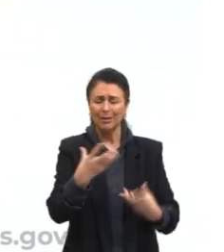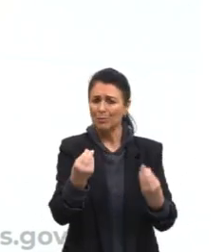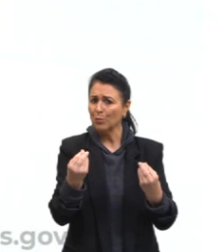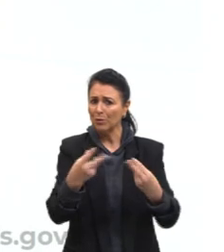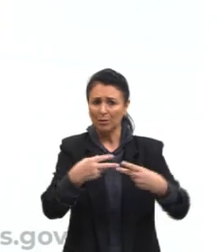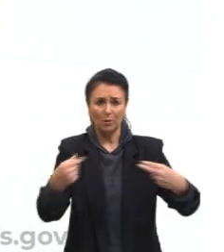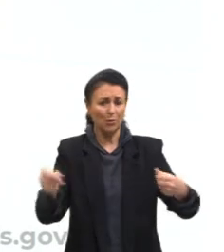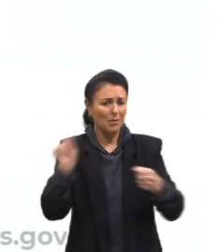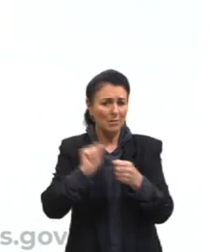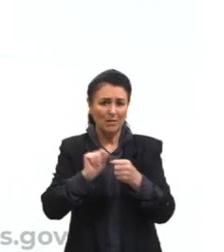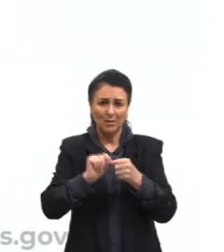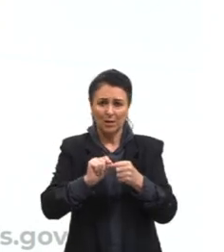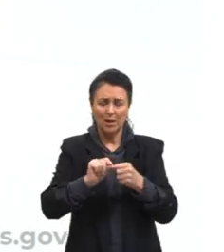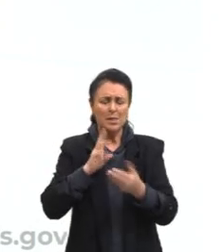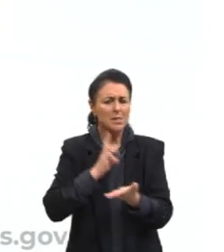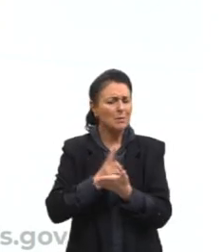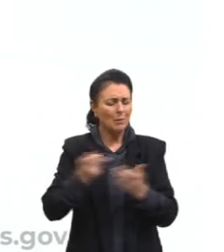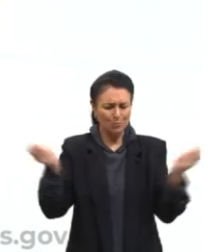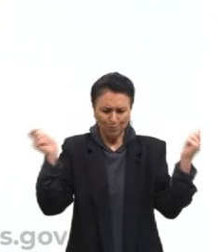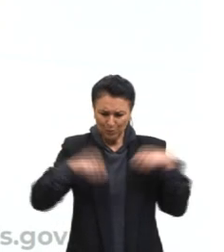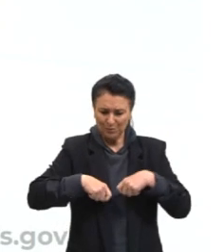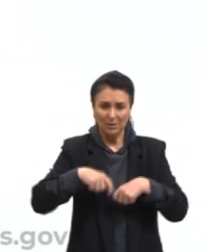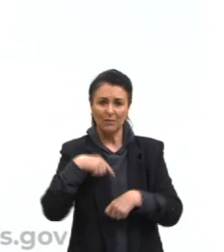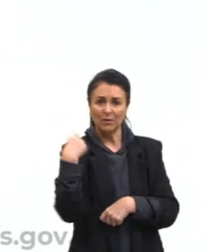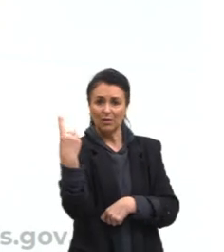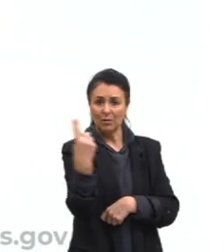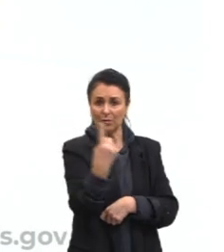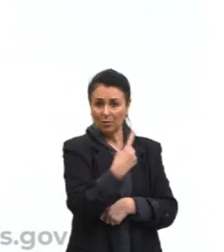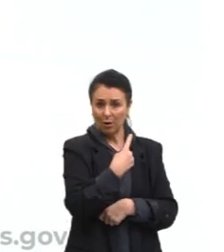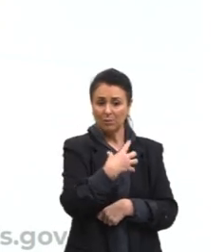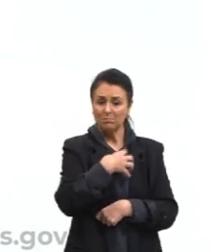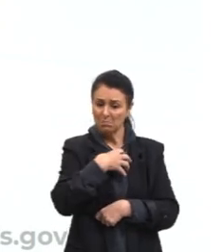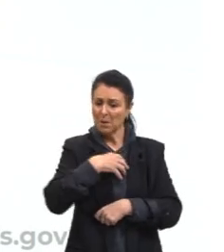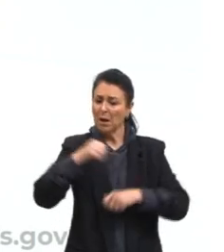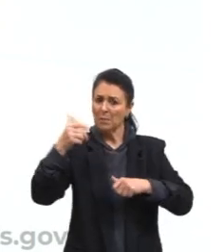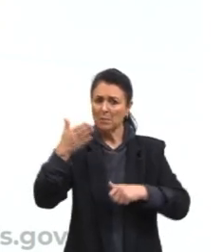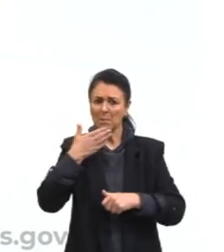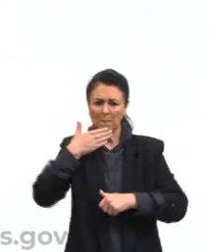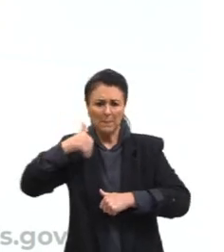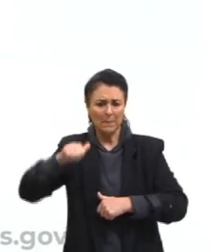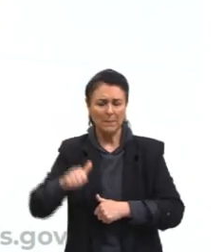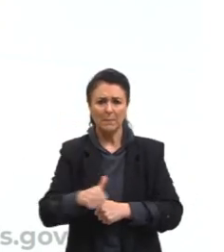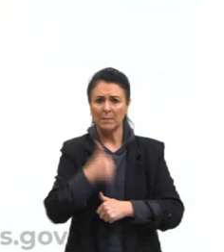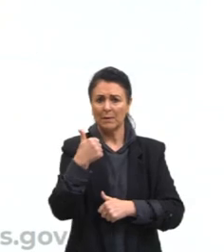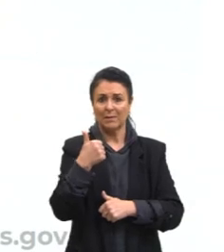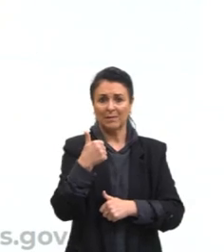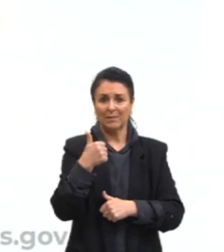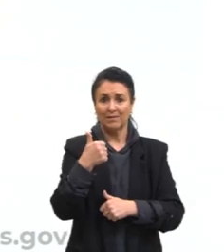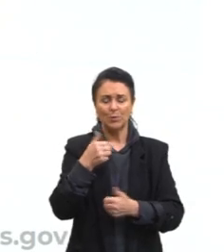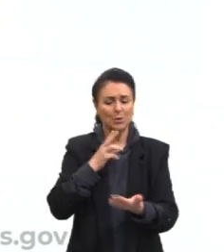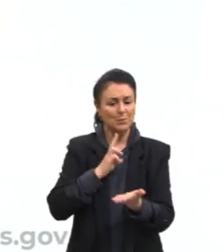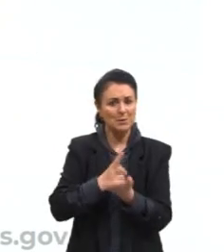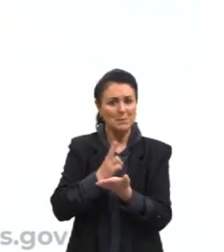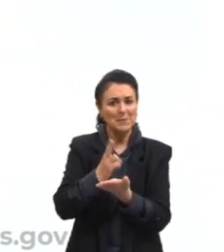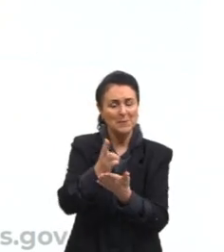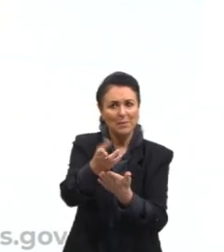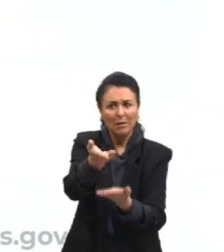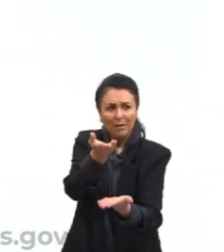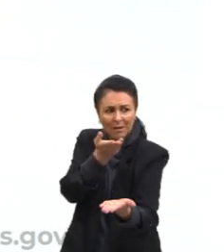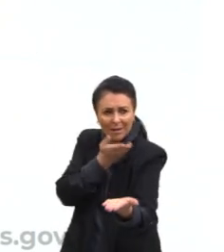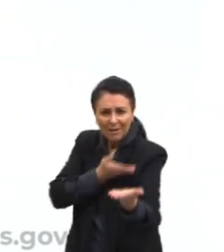sempre possível nós sermos de forma melhorada né estamos em constante Devir